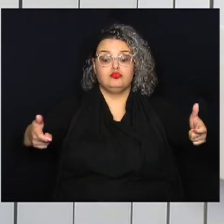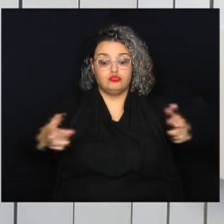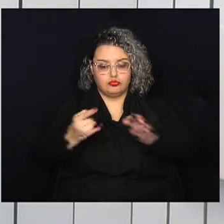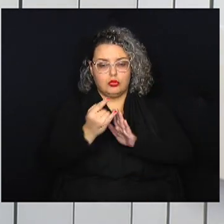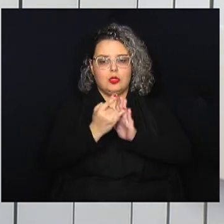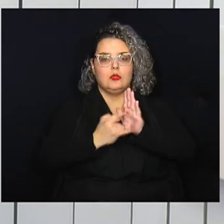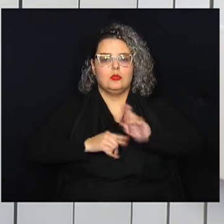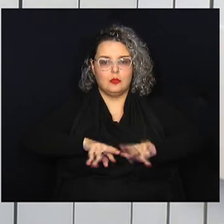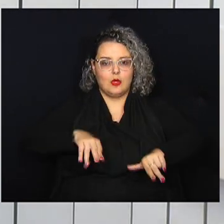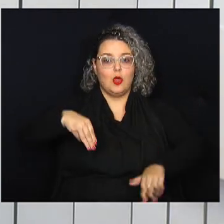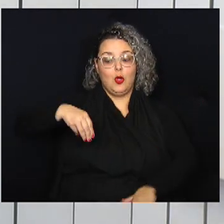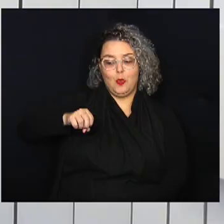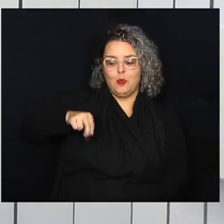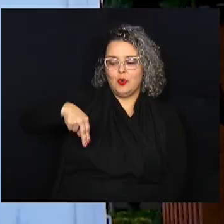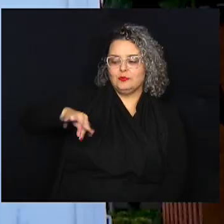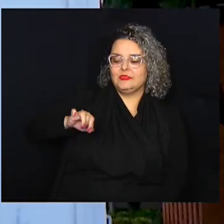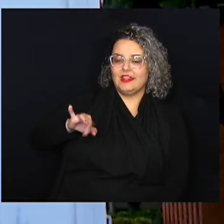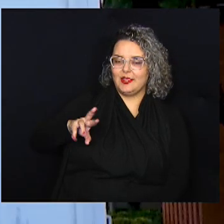de Monteiro Lobato.